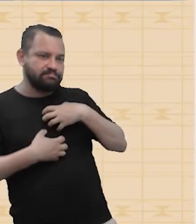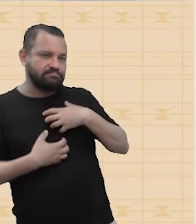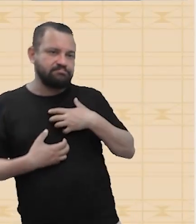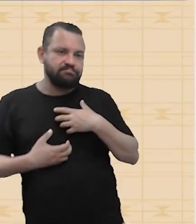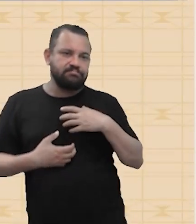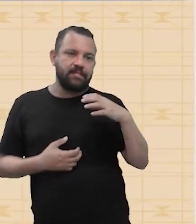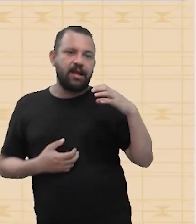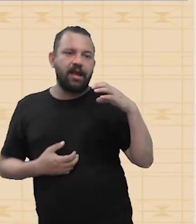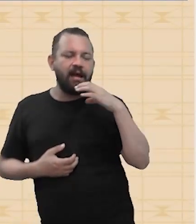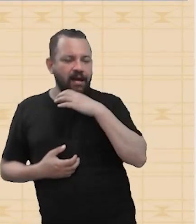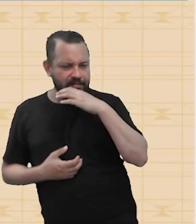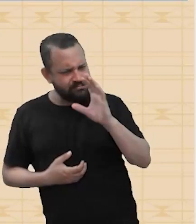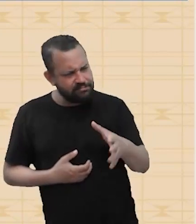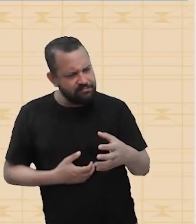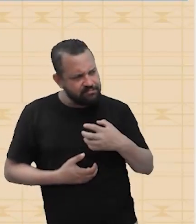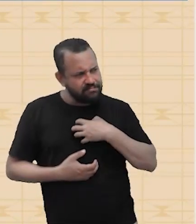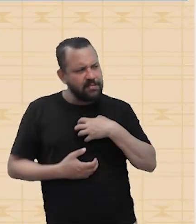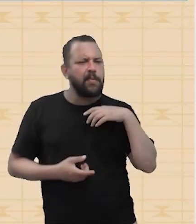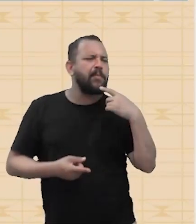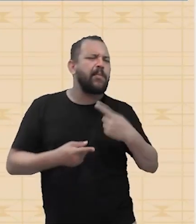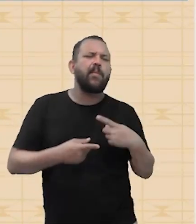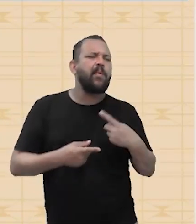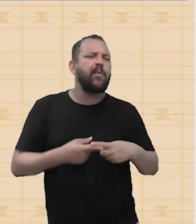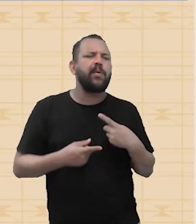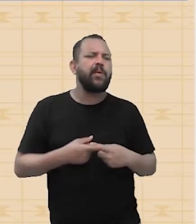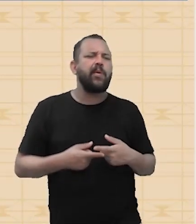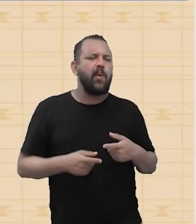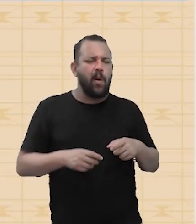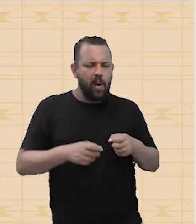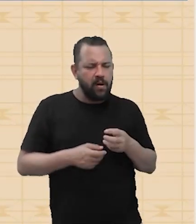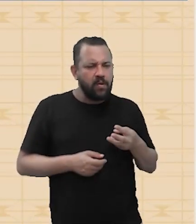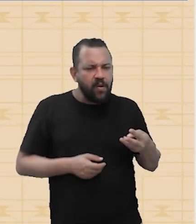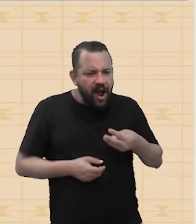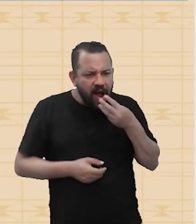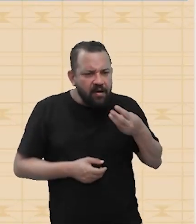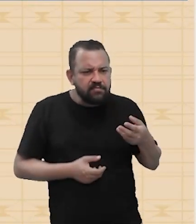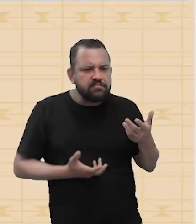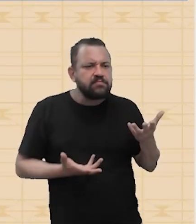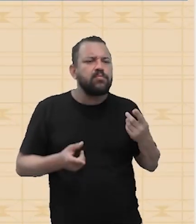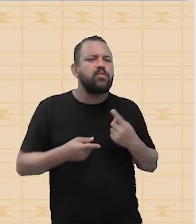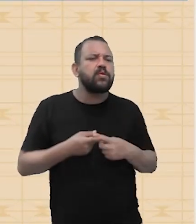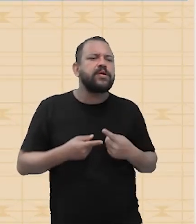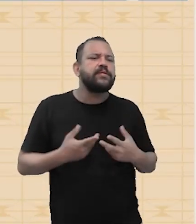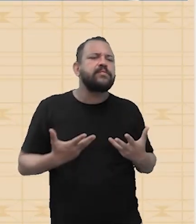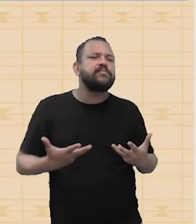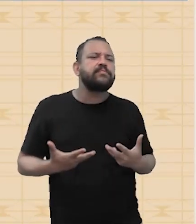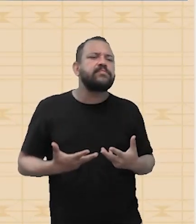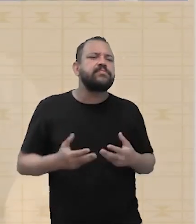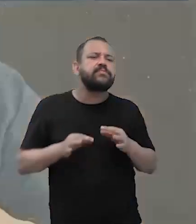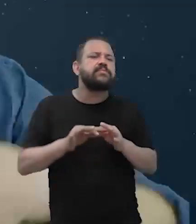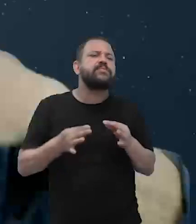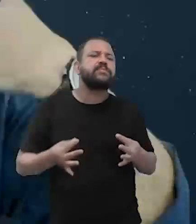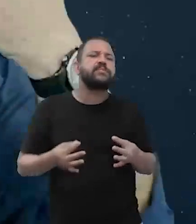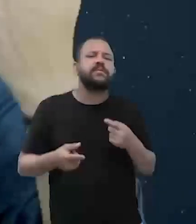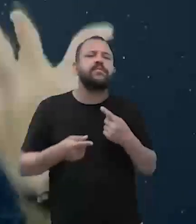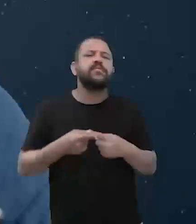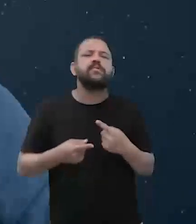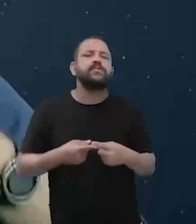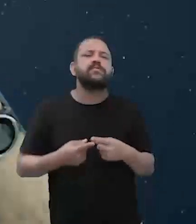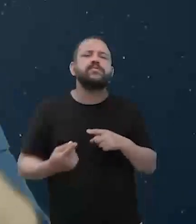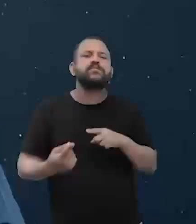mequetrefe? Mas por que o garfo aqueceu? Por um motivo muito simples. Qual é o motivo? Por causa